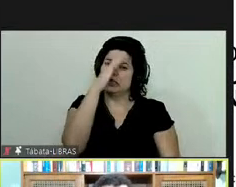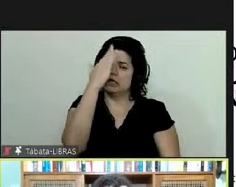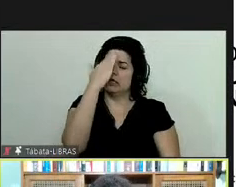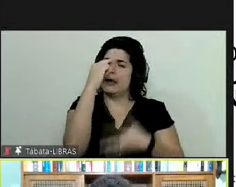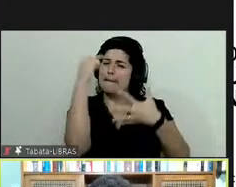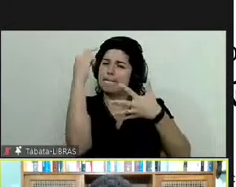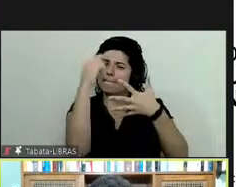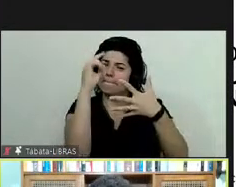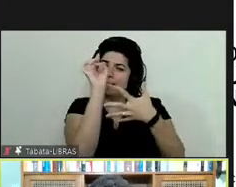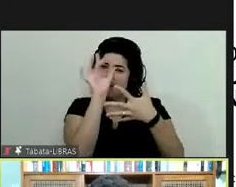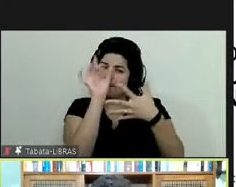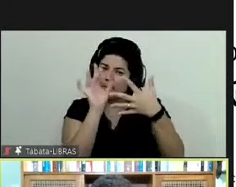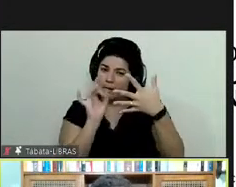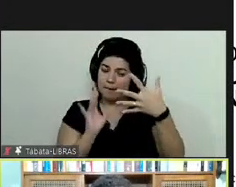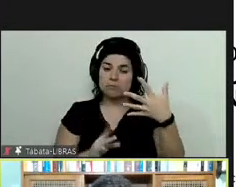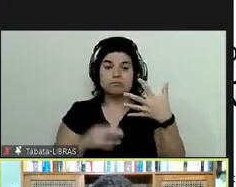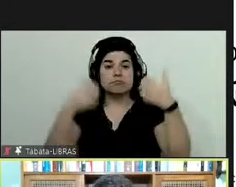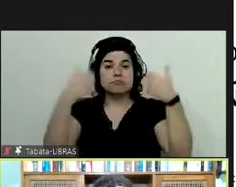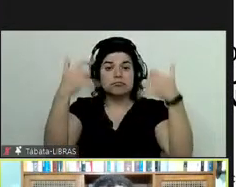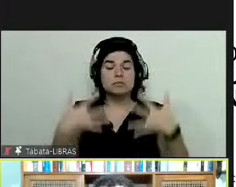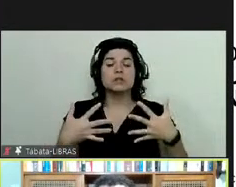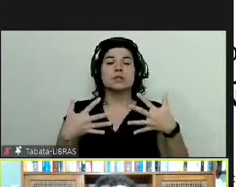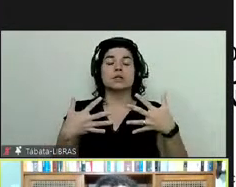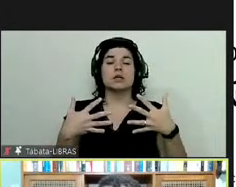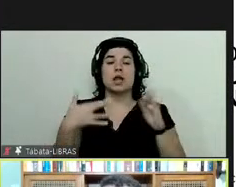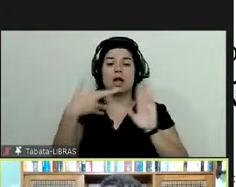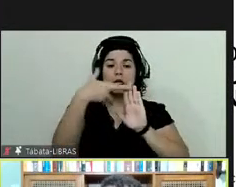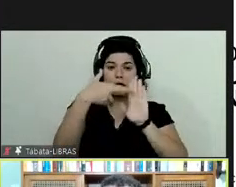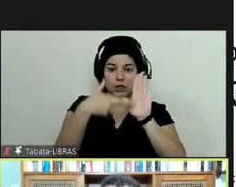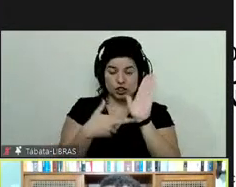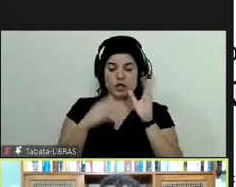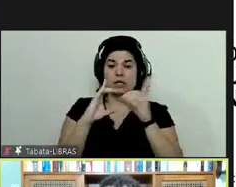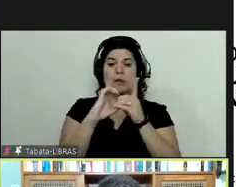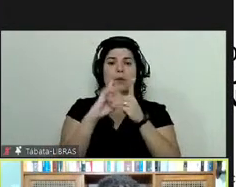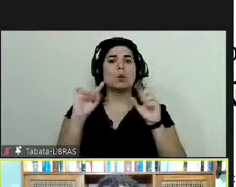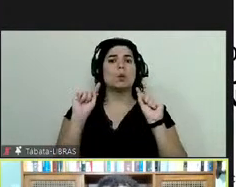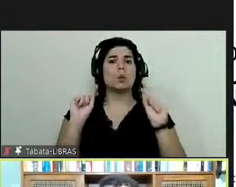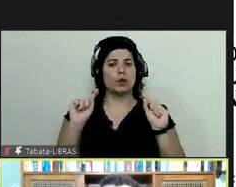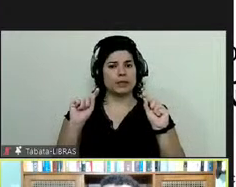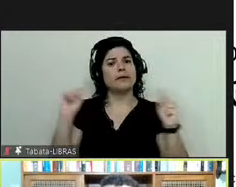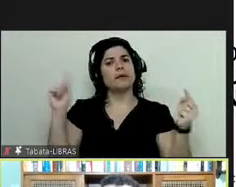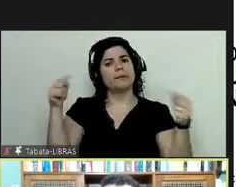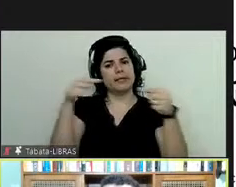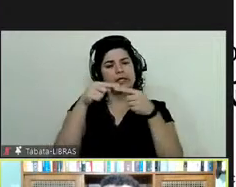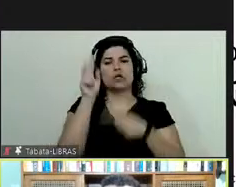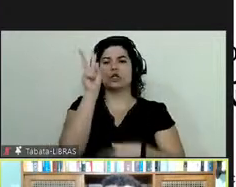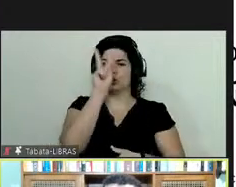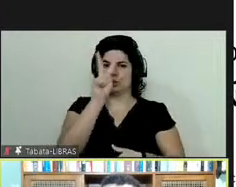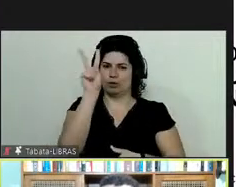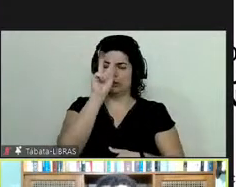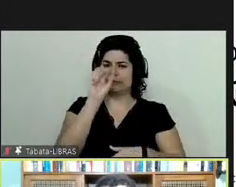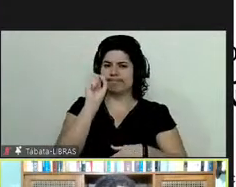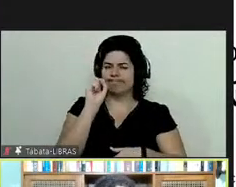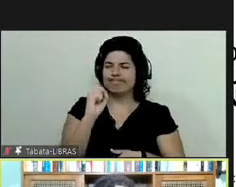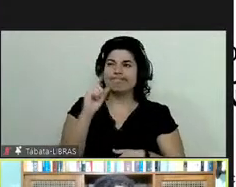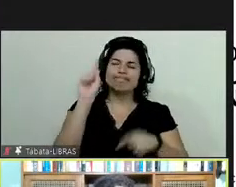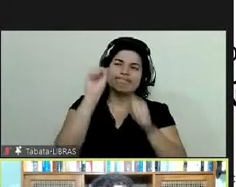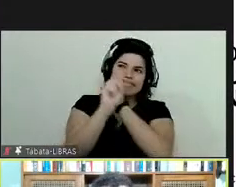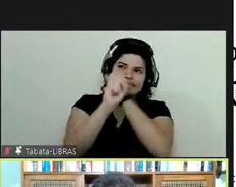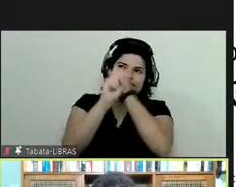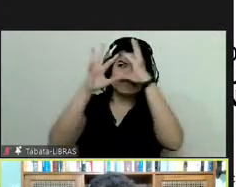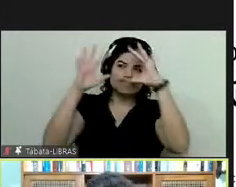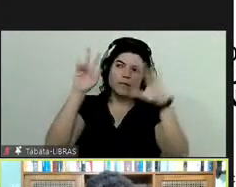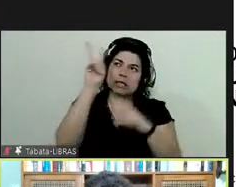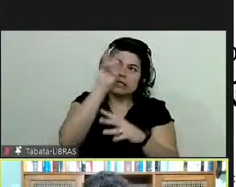quando falamos é regime democrático nós estamos falando na exceção do que a história não há regra né se fizermos a uma viagem